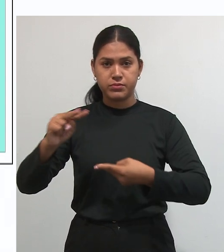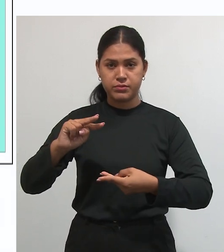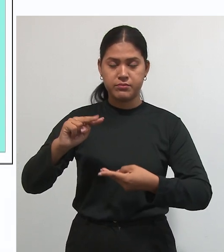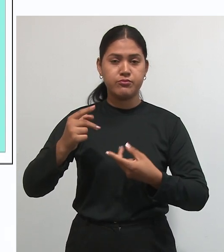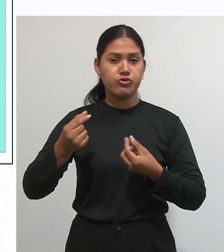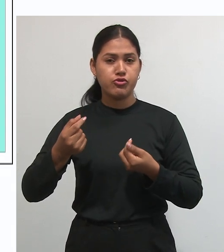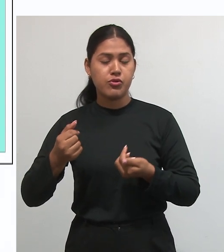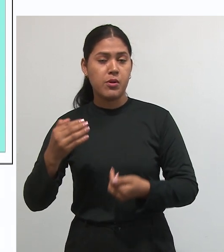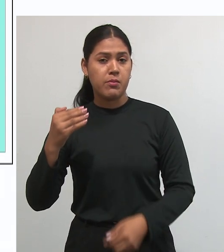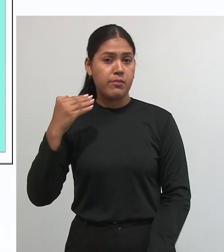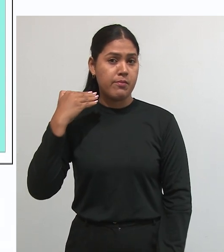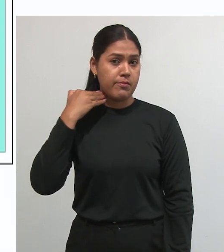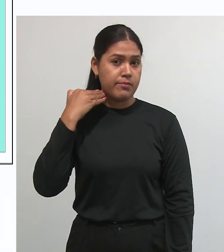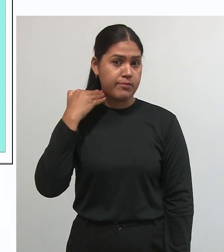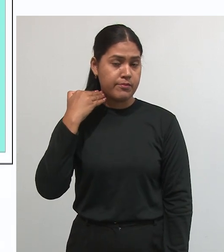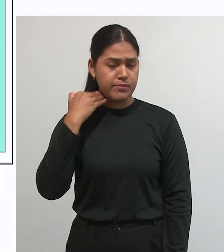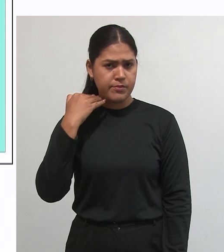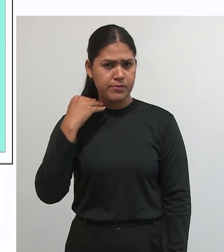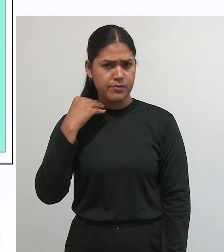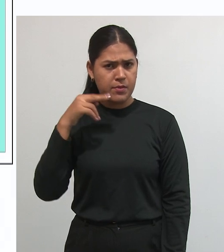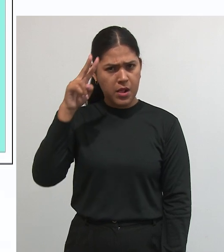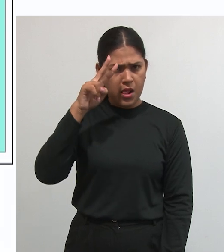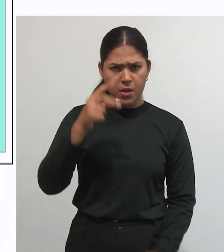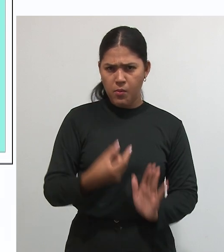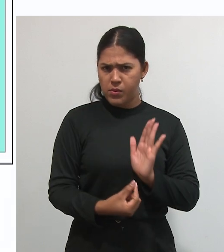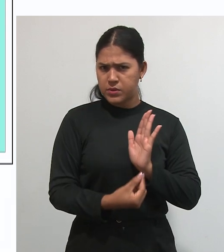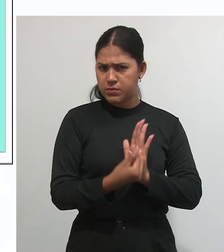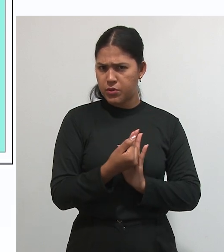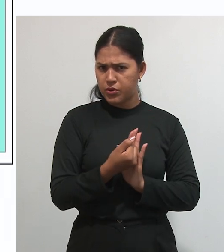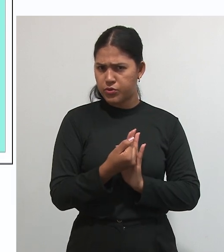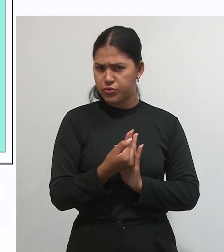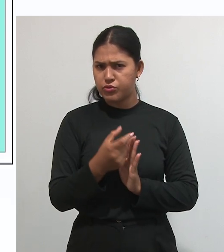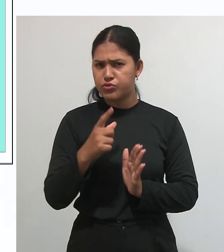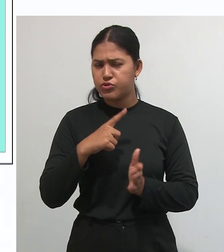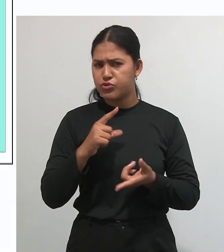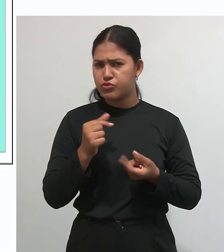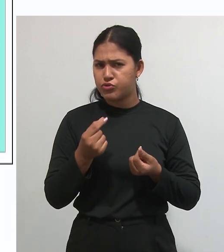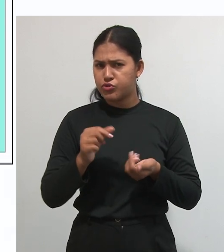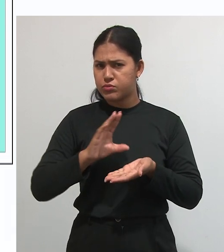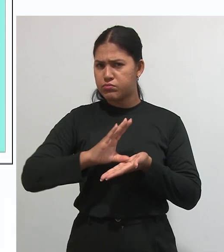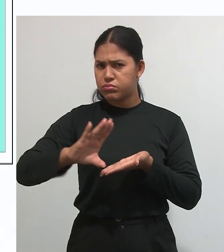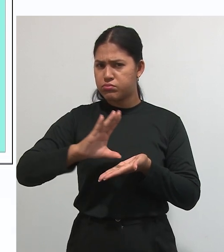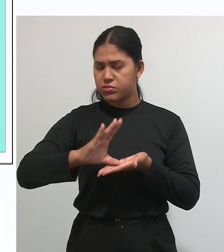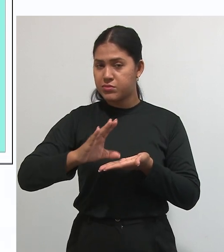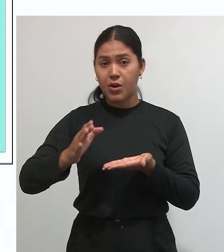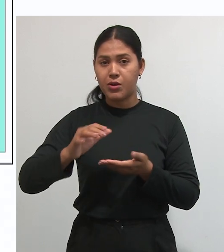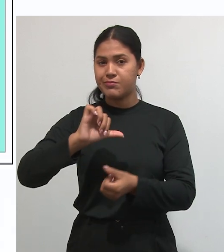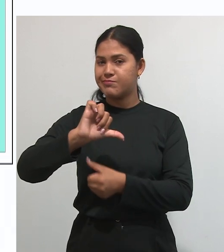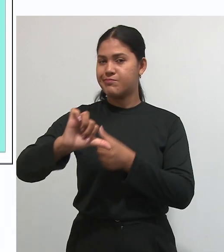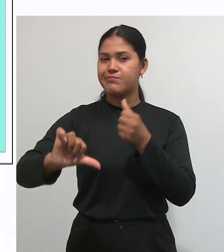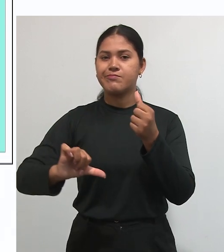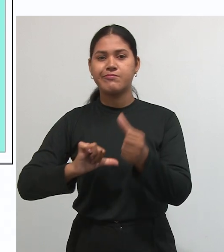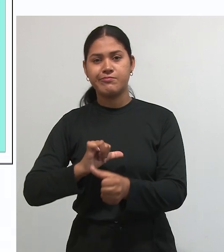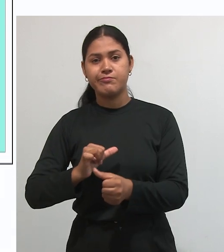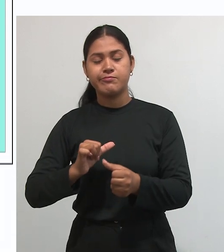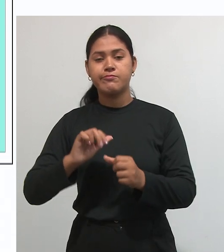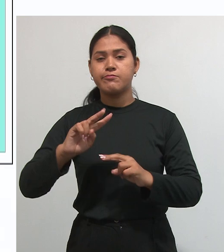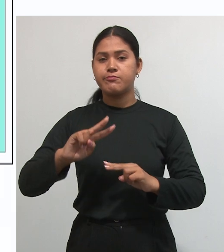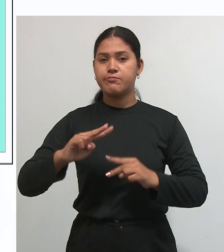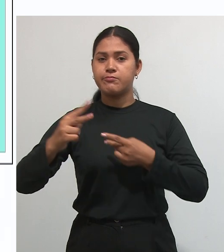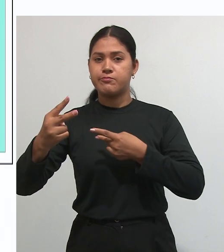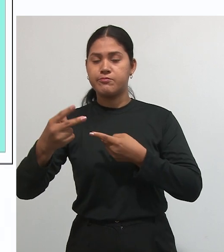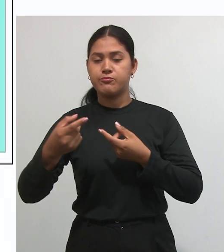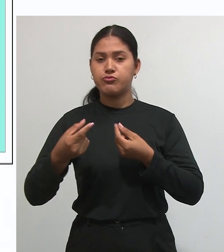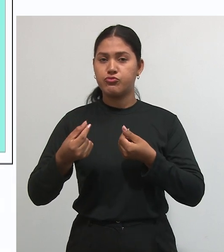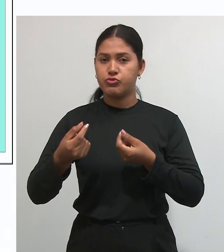na receita estavam as transferências recebidas, aqui já é o momento em que é concedida essas transferências